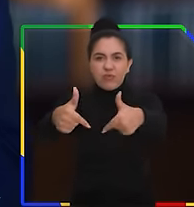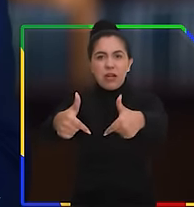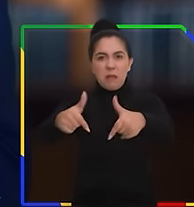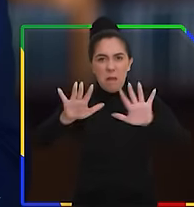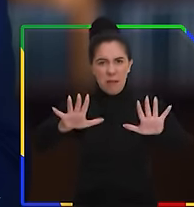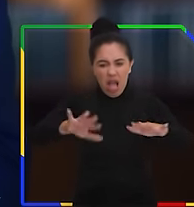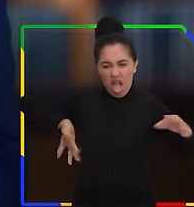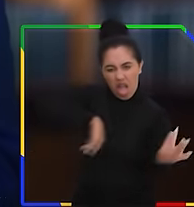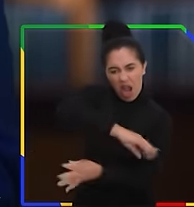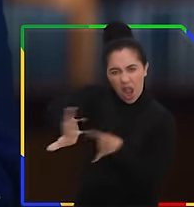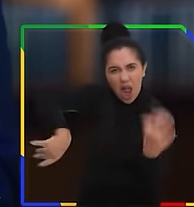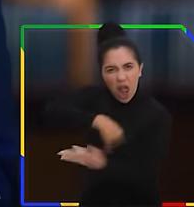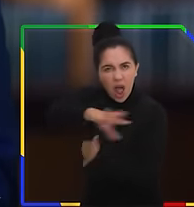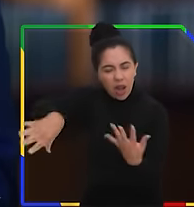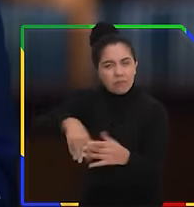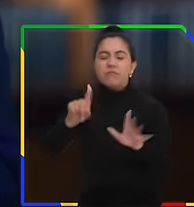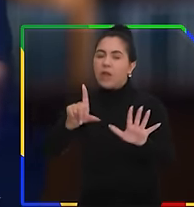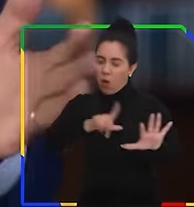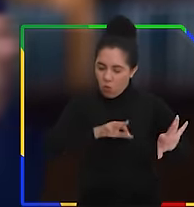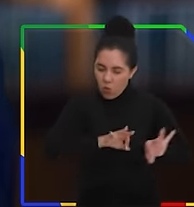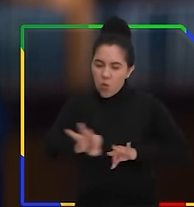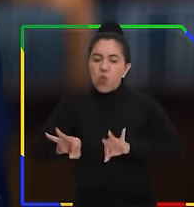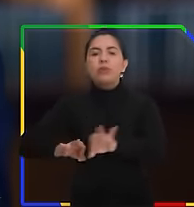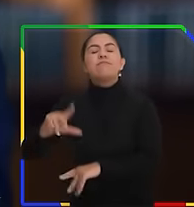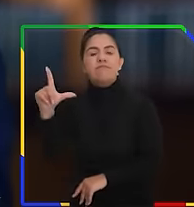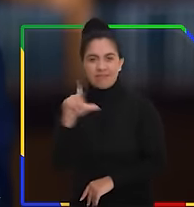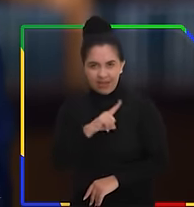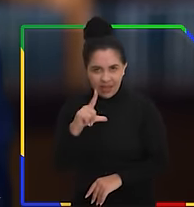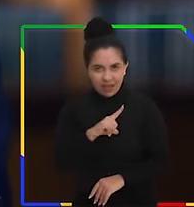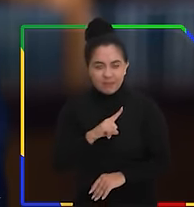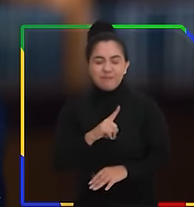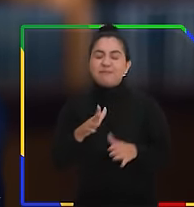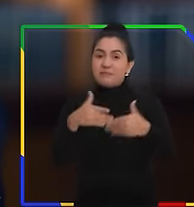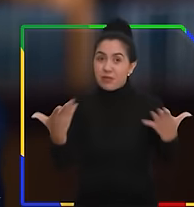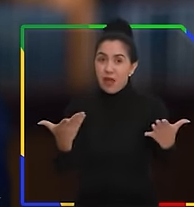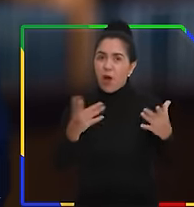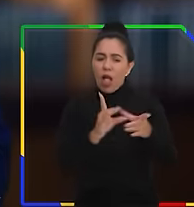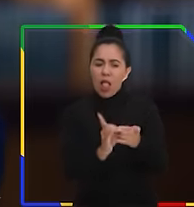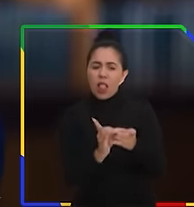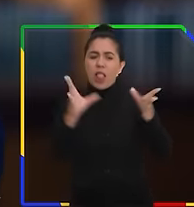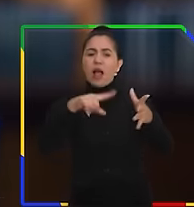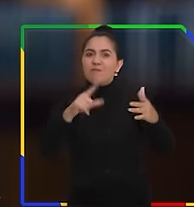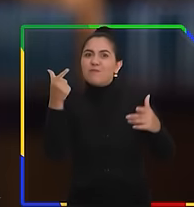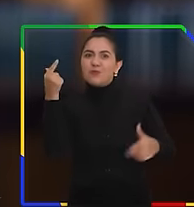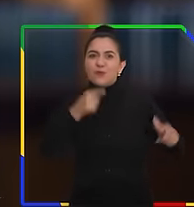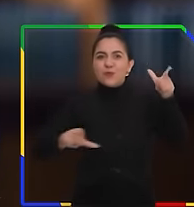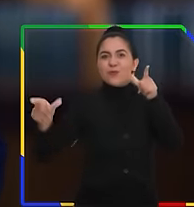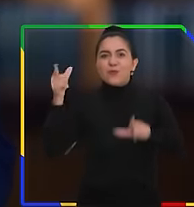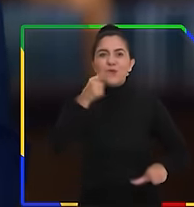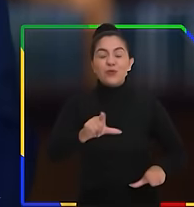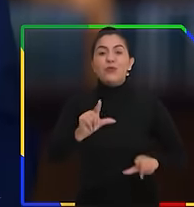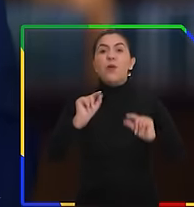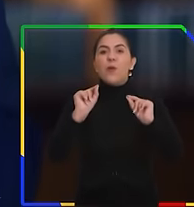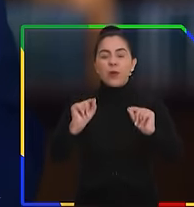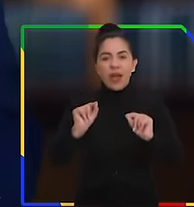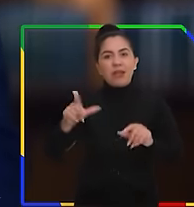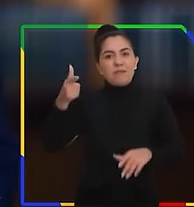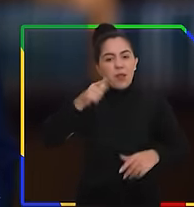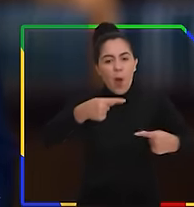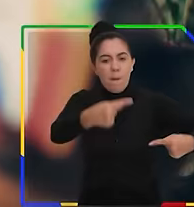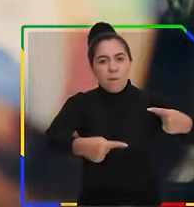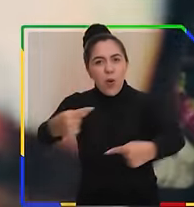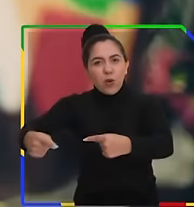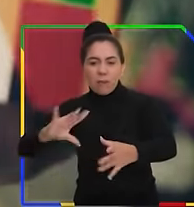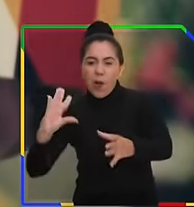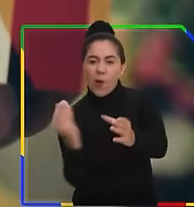um território sem lei e sem ordem. Minhas amigas e meus amigos, a vitória da democracia permitiu que trouxéssemos de